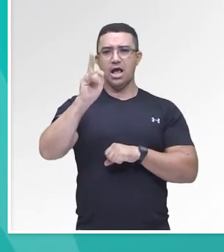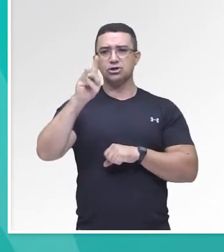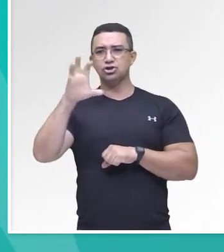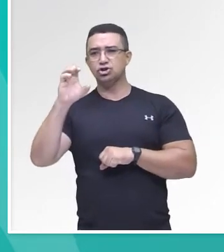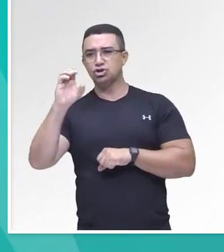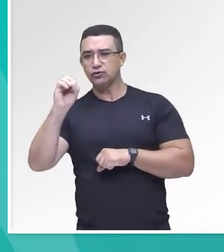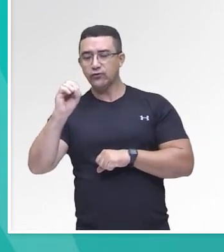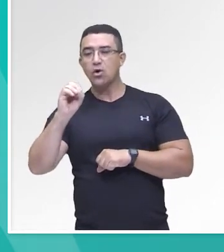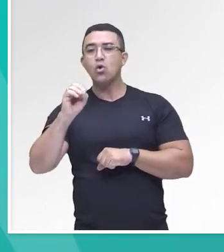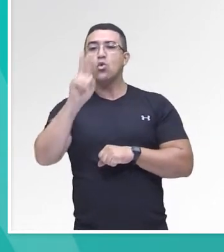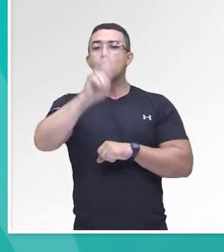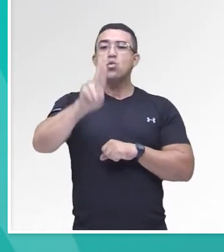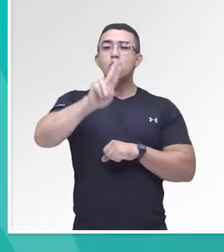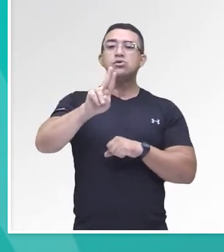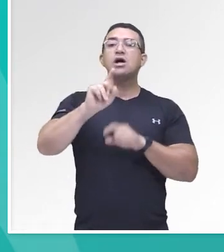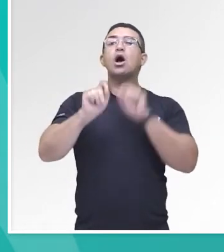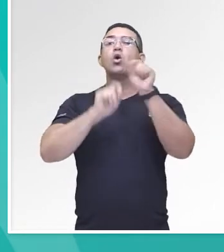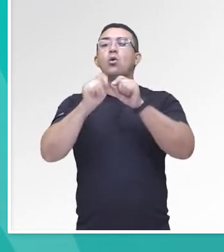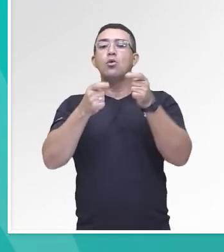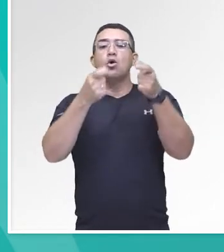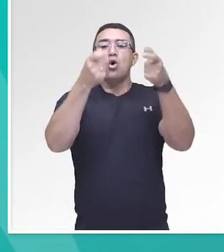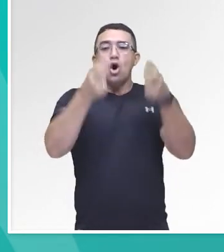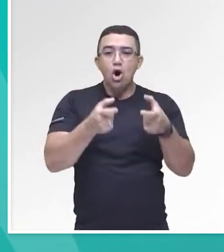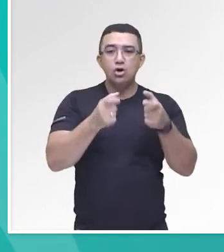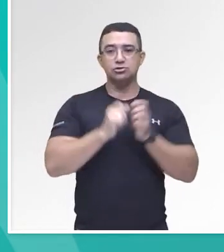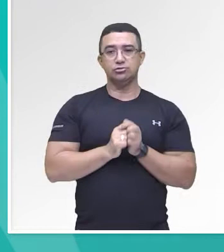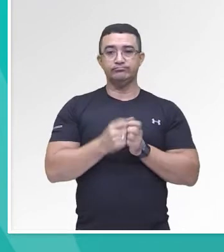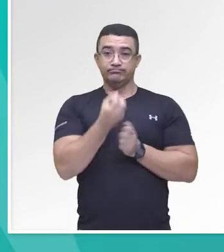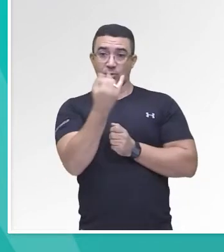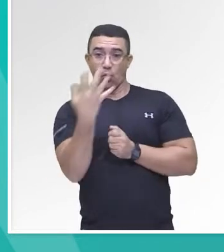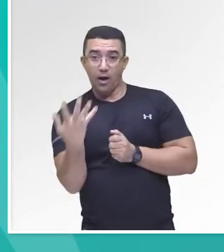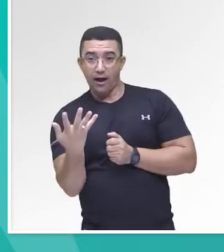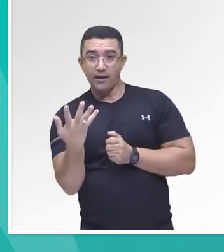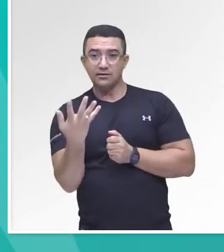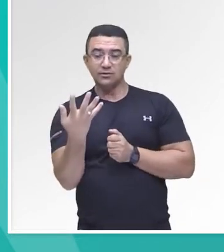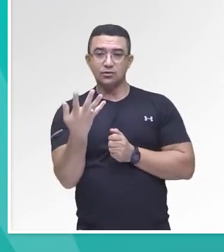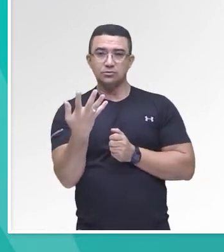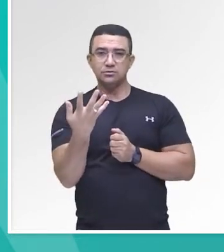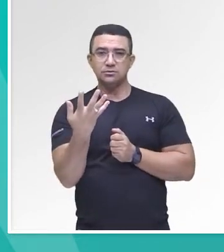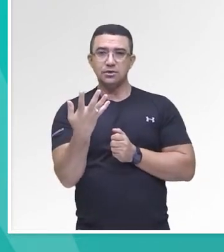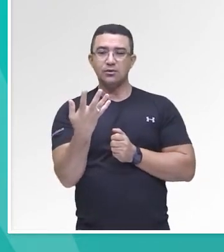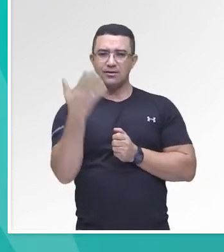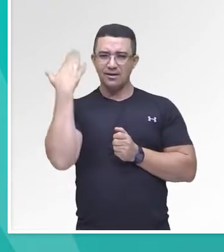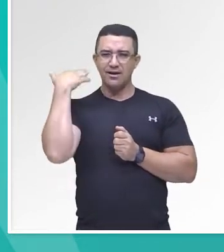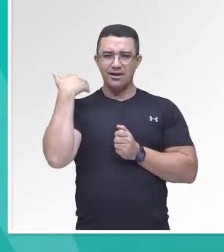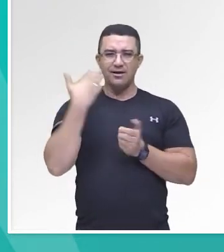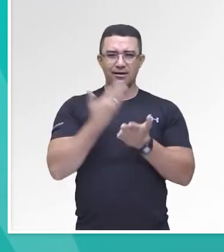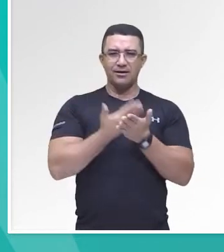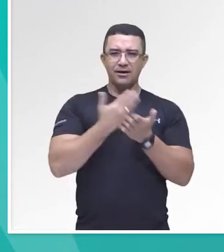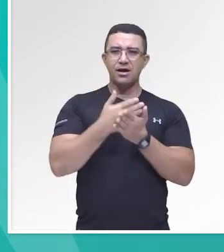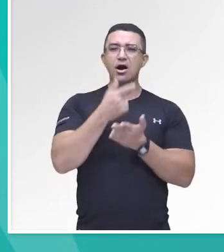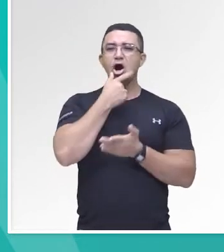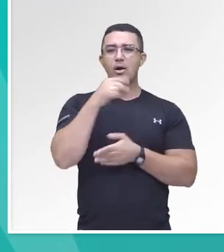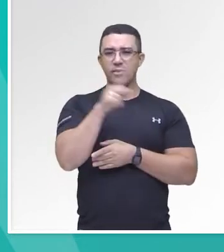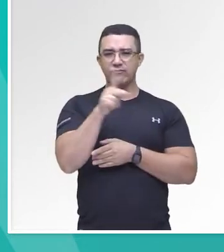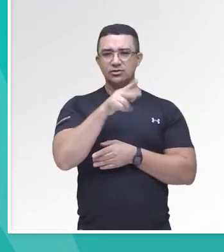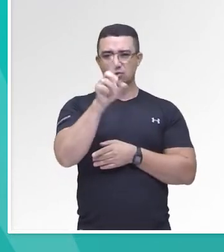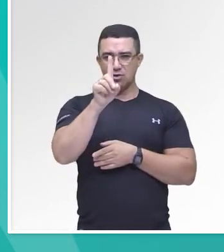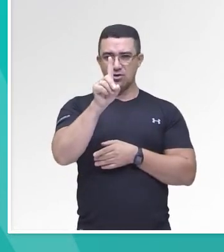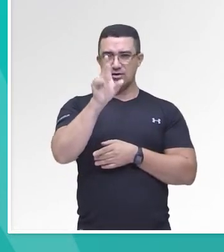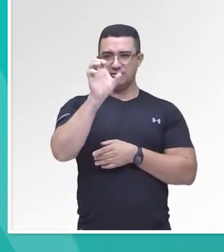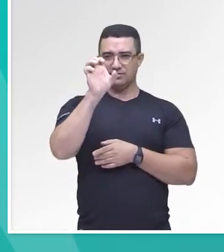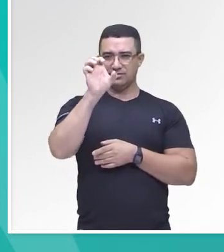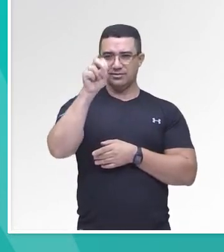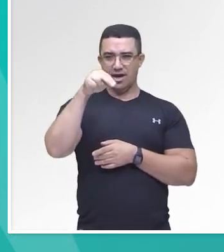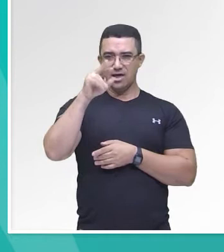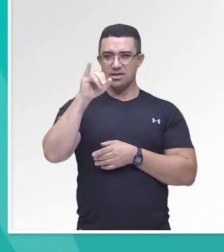onde, quando deve usar o quanto e assim por diante. Na primeira parte da aula, o professor Denilson ficou martelando aqui com a